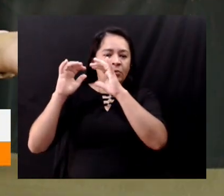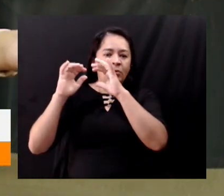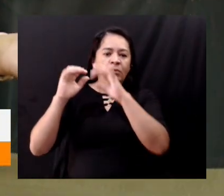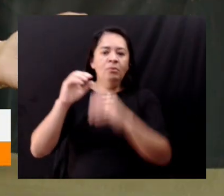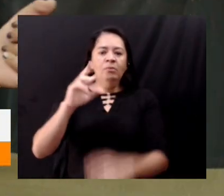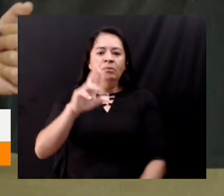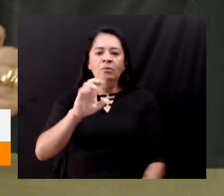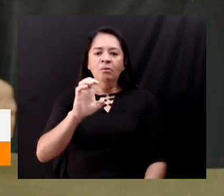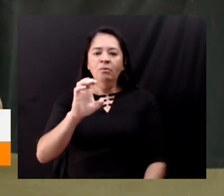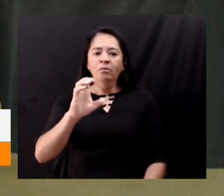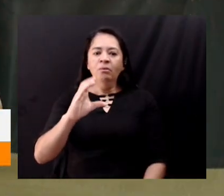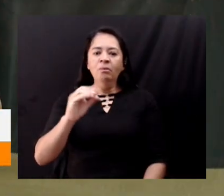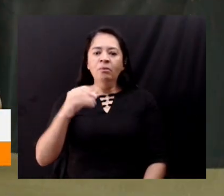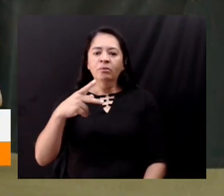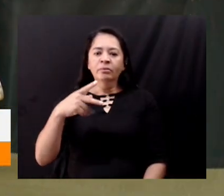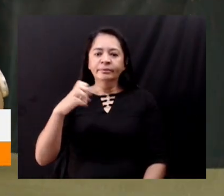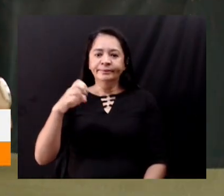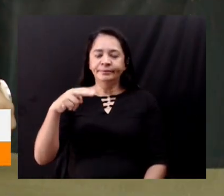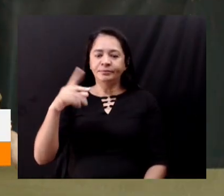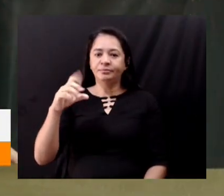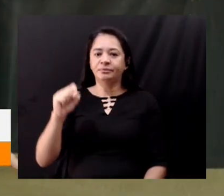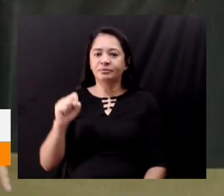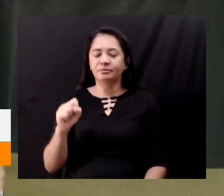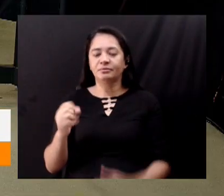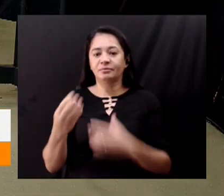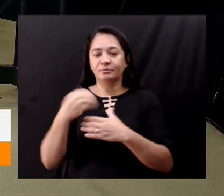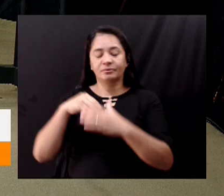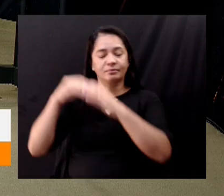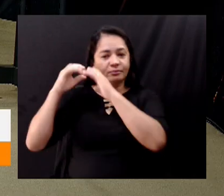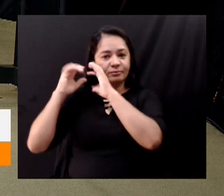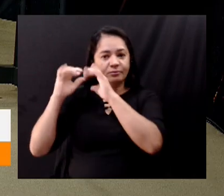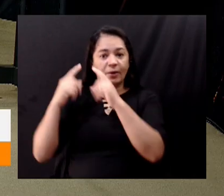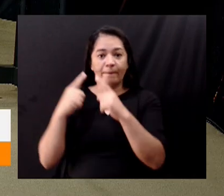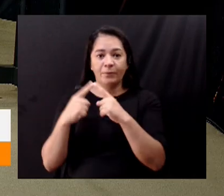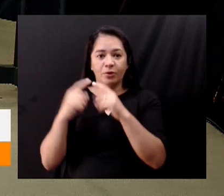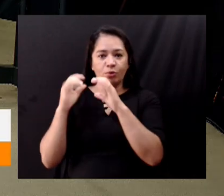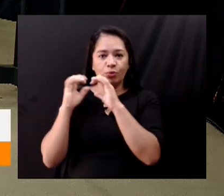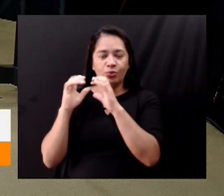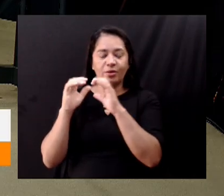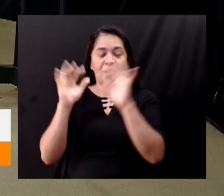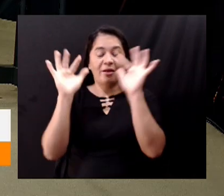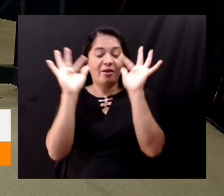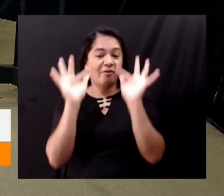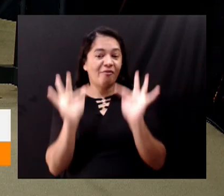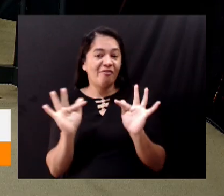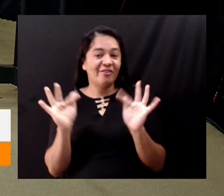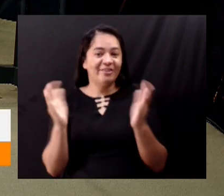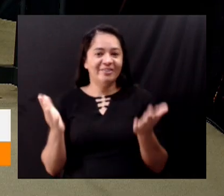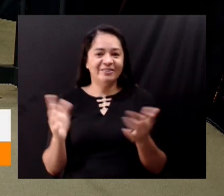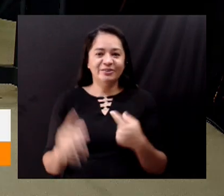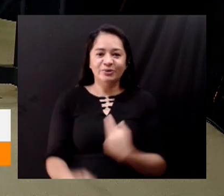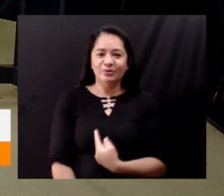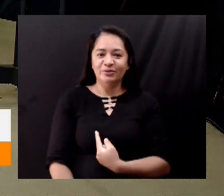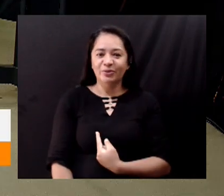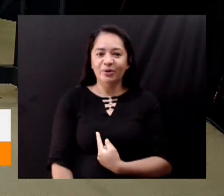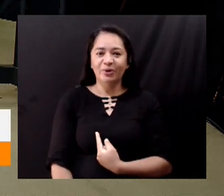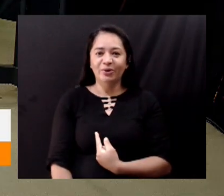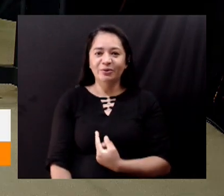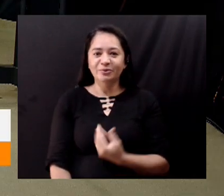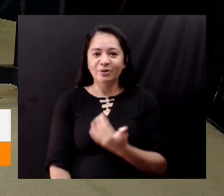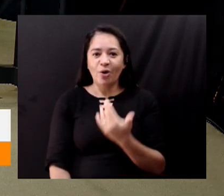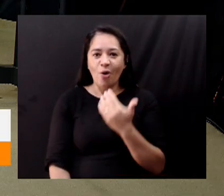direciona à nossa psicóloga, né, porque o cérebro fica muito feliz, né, quando a gente, insere no nosso